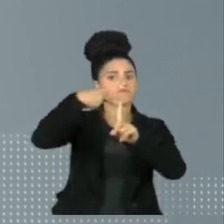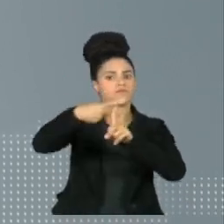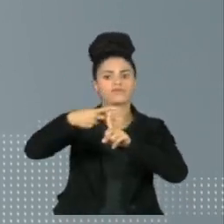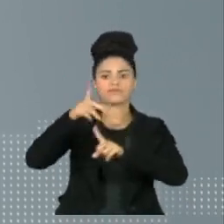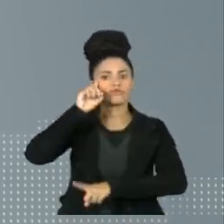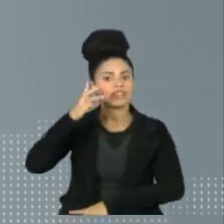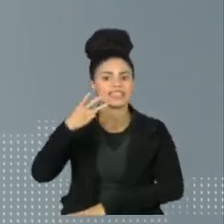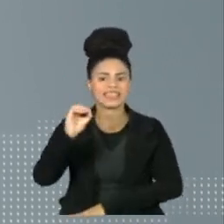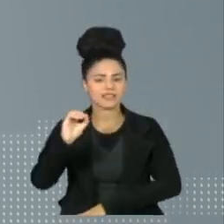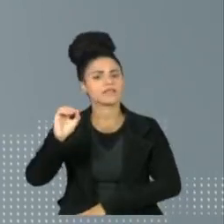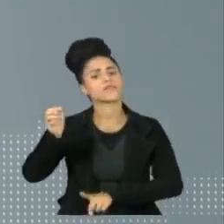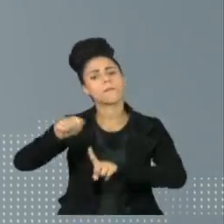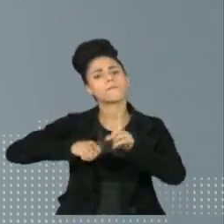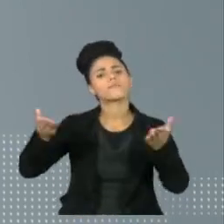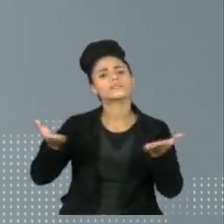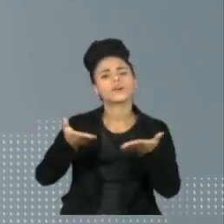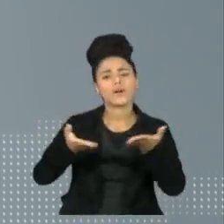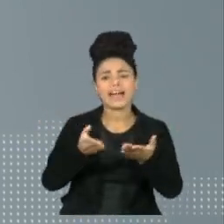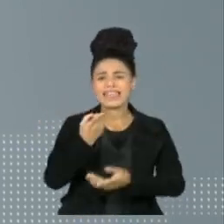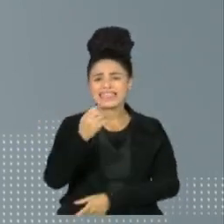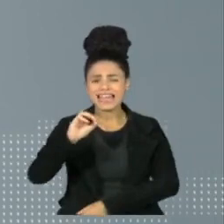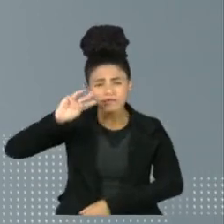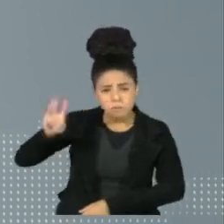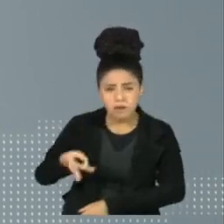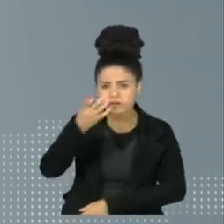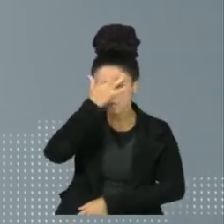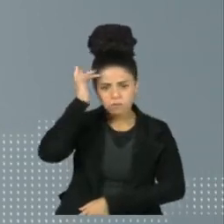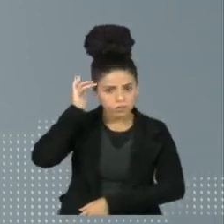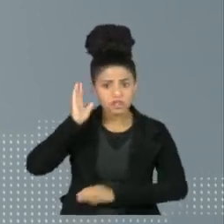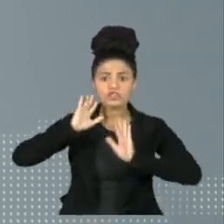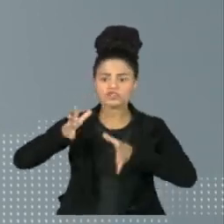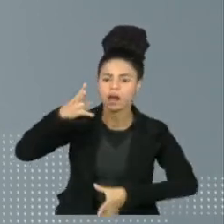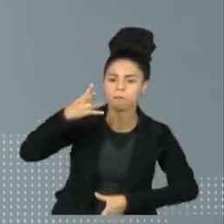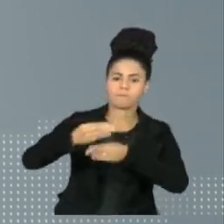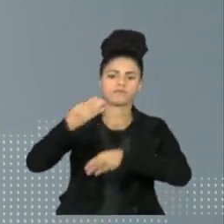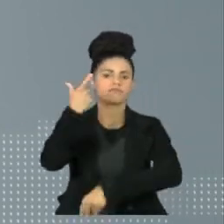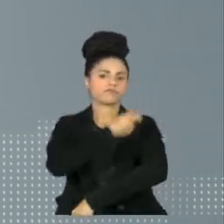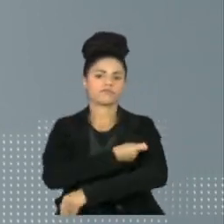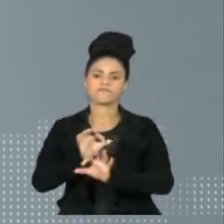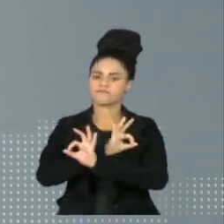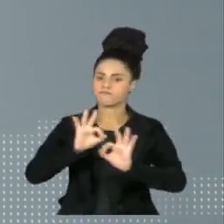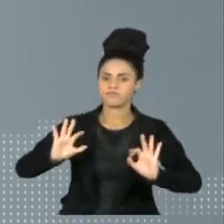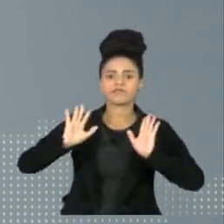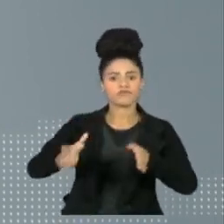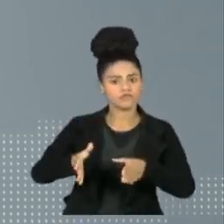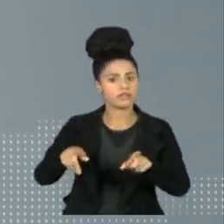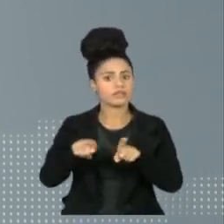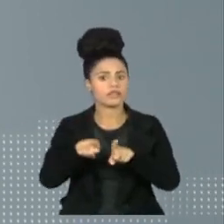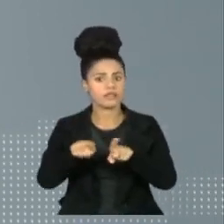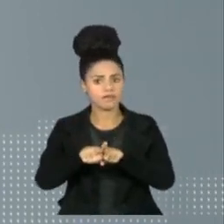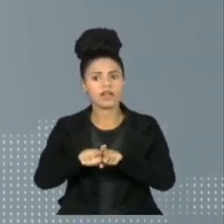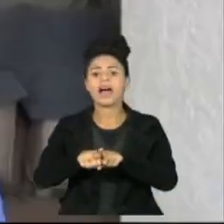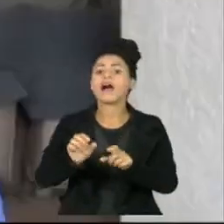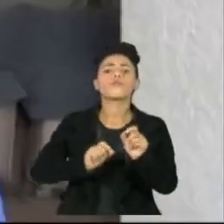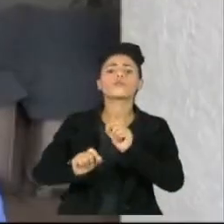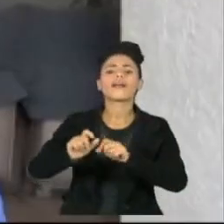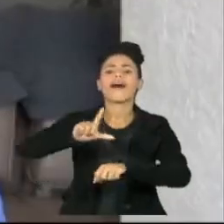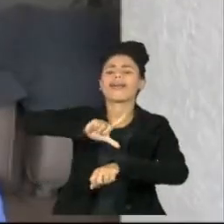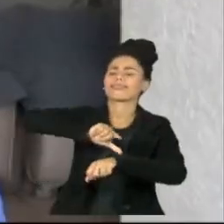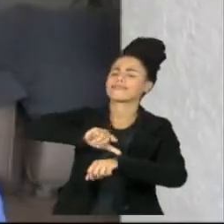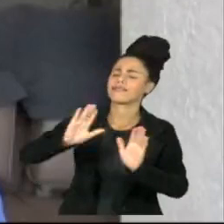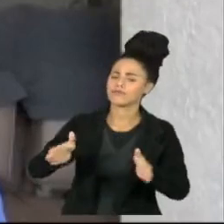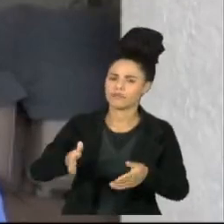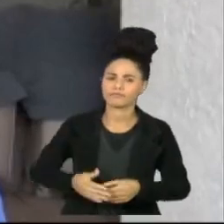30. Pelo menos 10 milhões de paulistas estão com a dose de reforço da vacina contra a Covid-19 atrasada. O